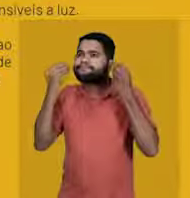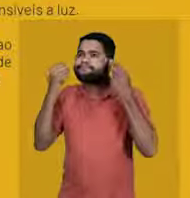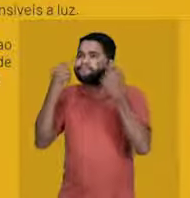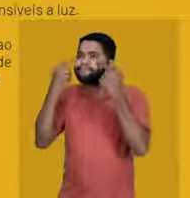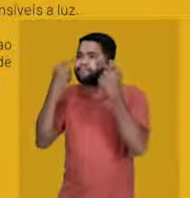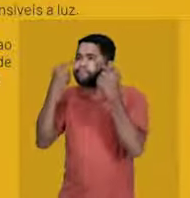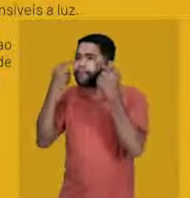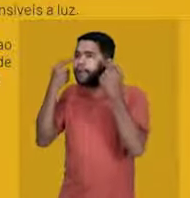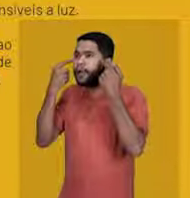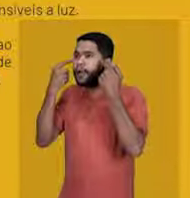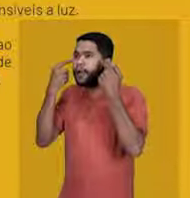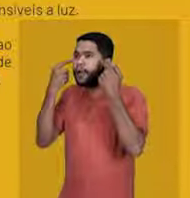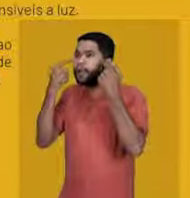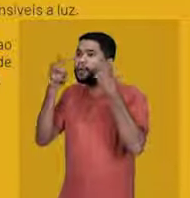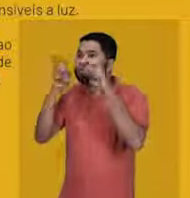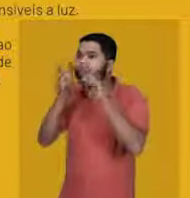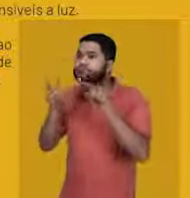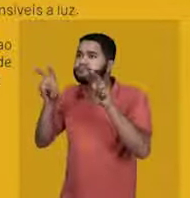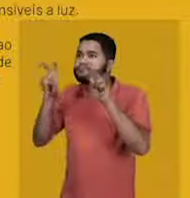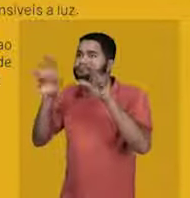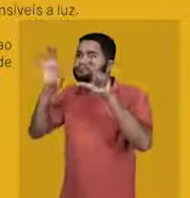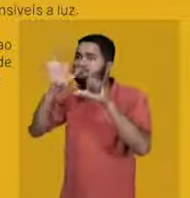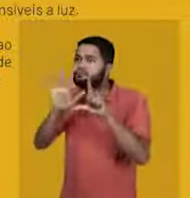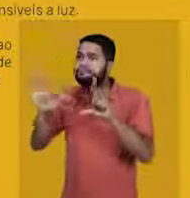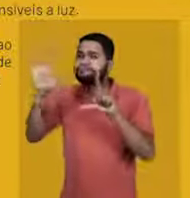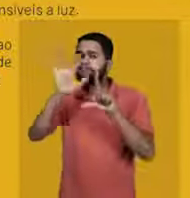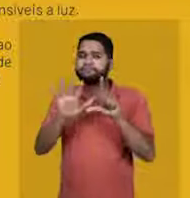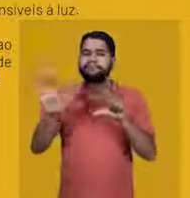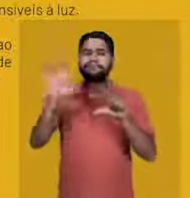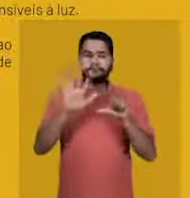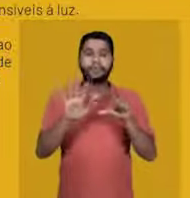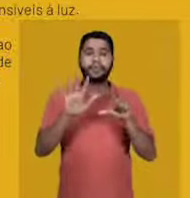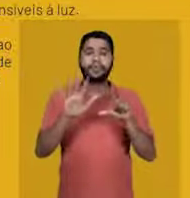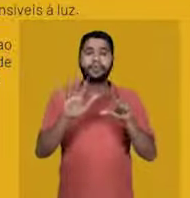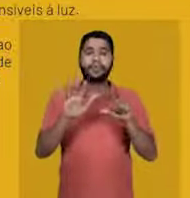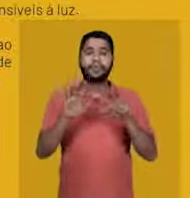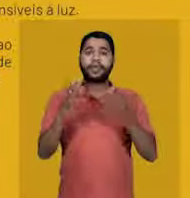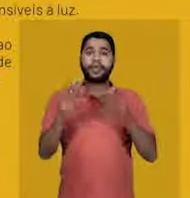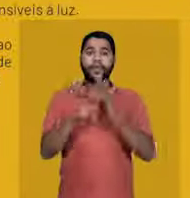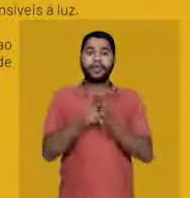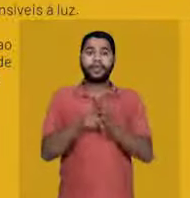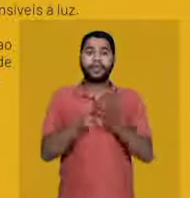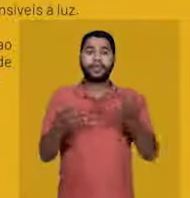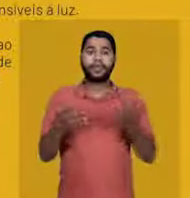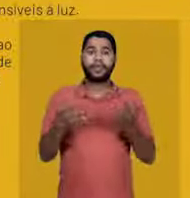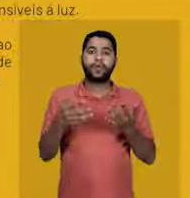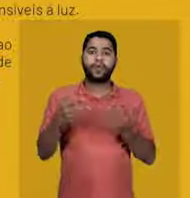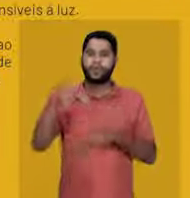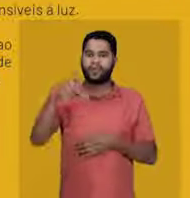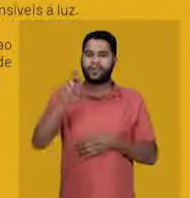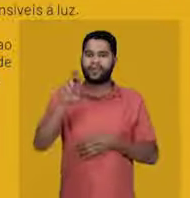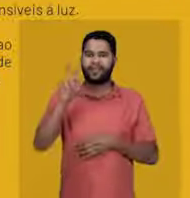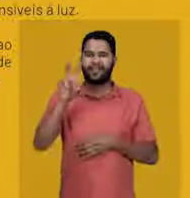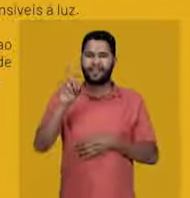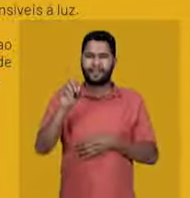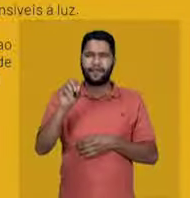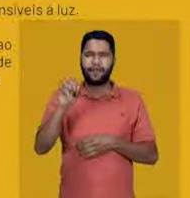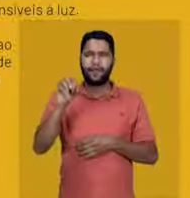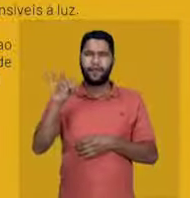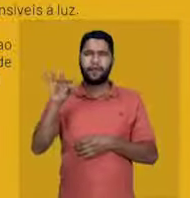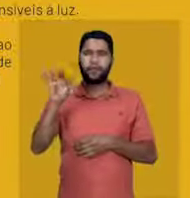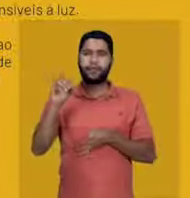né? A imagem transformada em impulsos nervosos, ela é enviada através do nervo óptico, que é aquele que fica lá atrás, né? Que